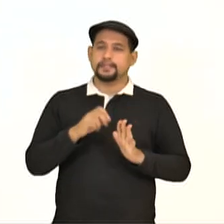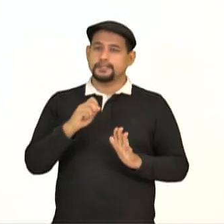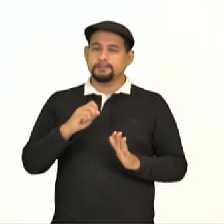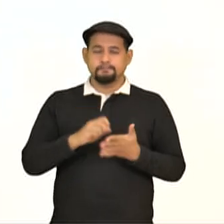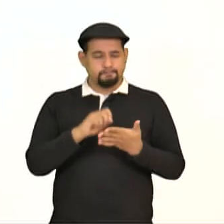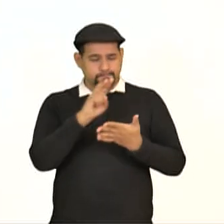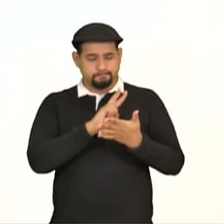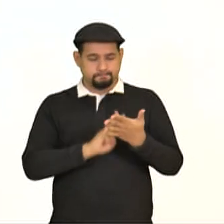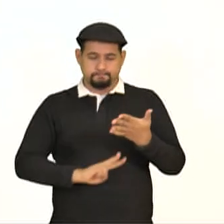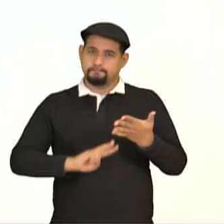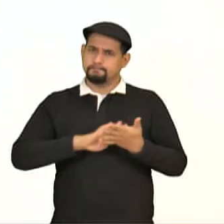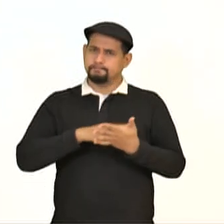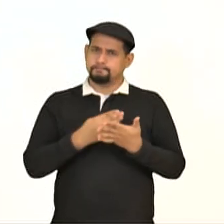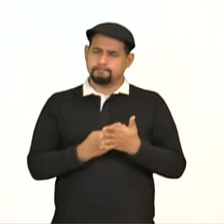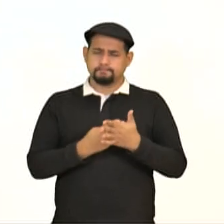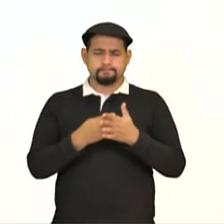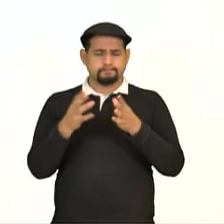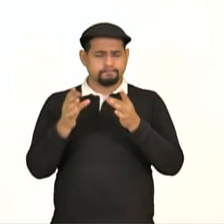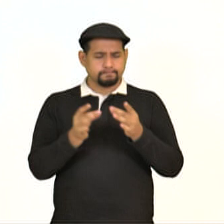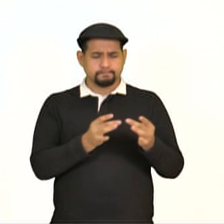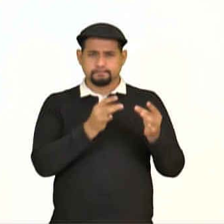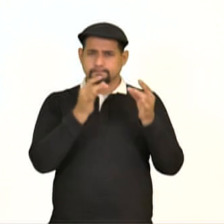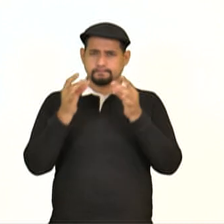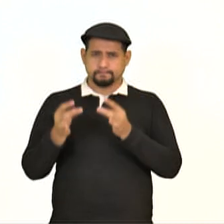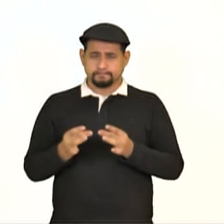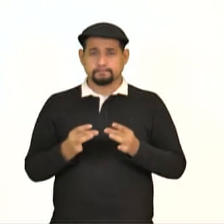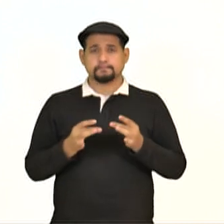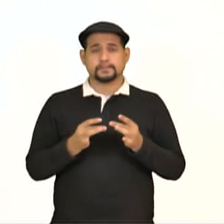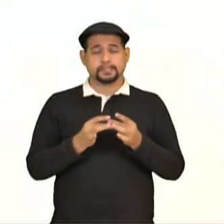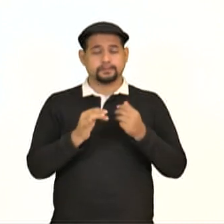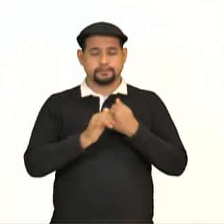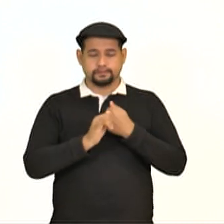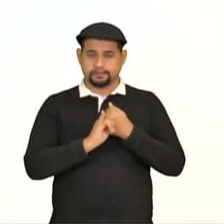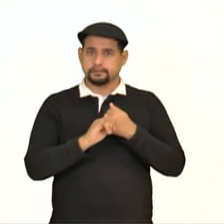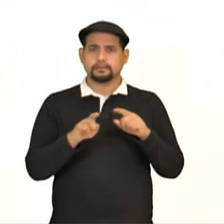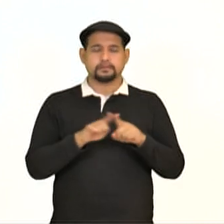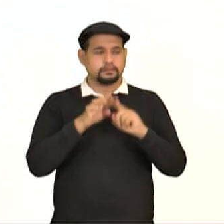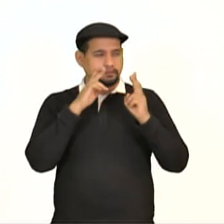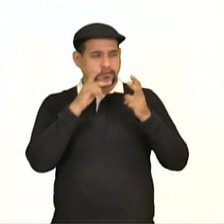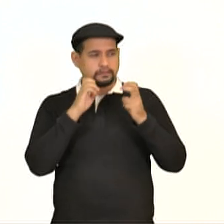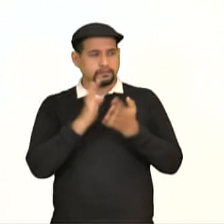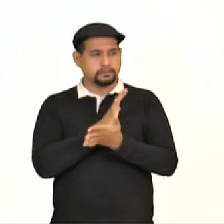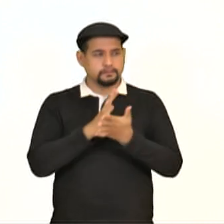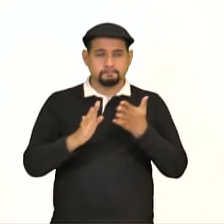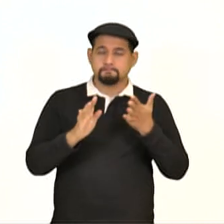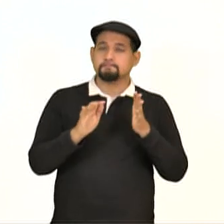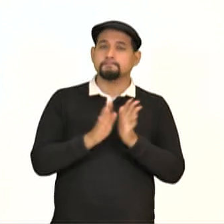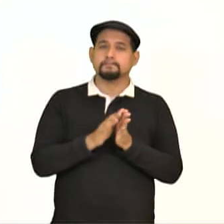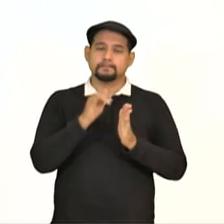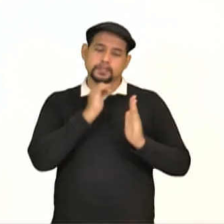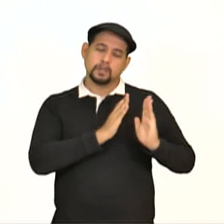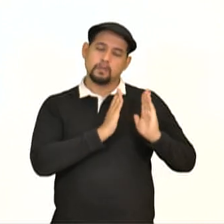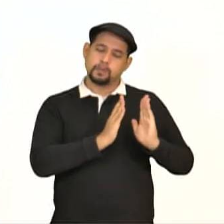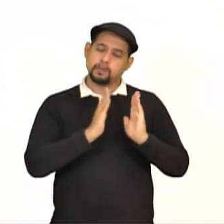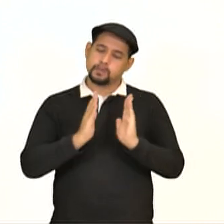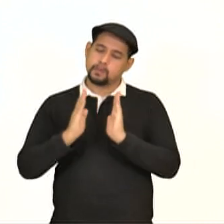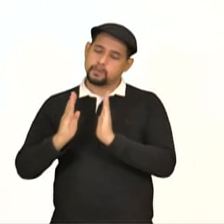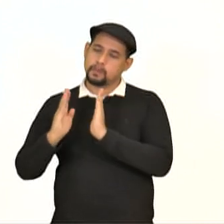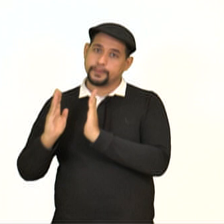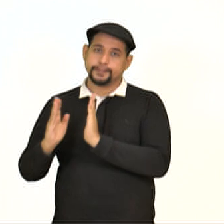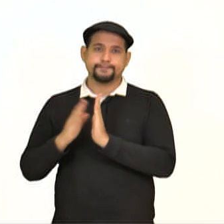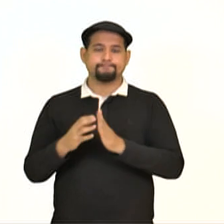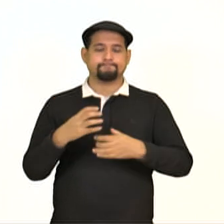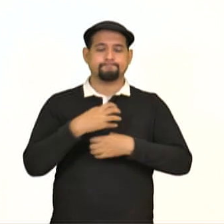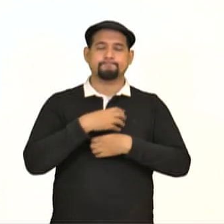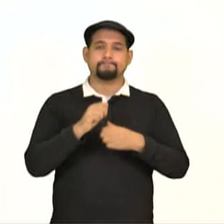e interpretar o fragmento de uma crônica. Vamos analisar o efeito de alguns tempos verbais na atribuição de